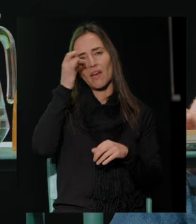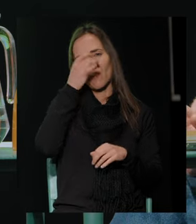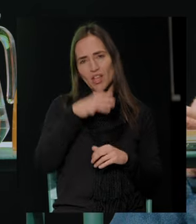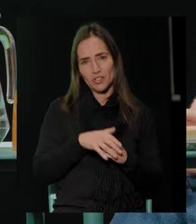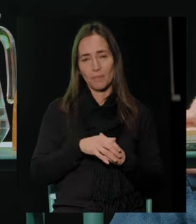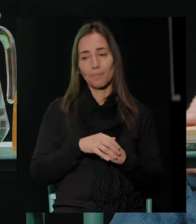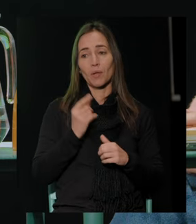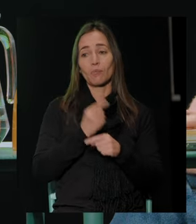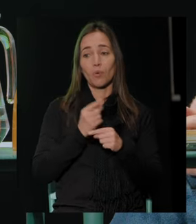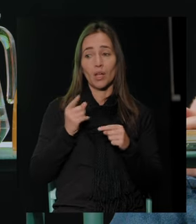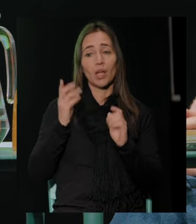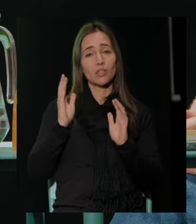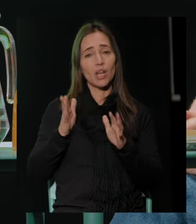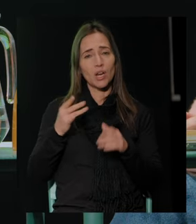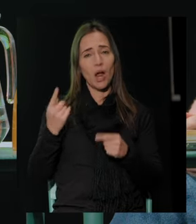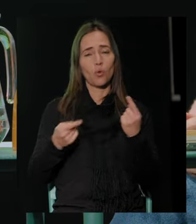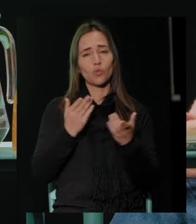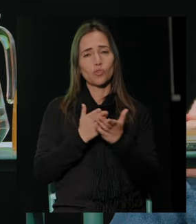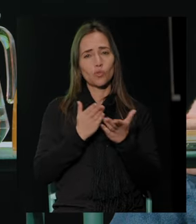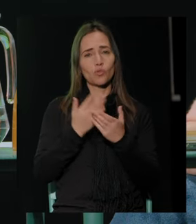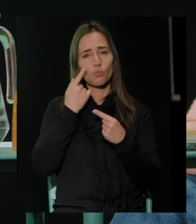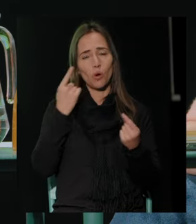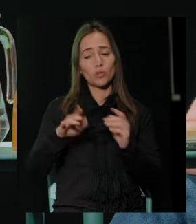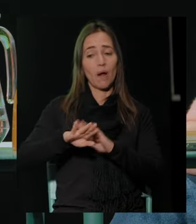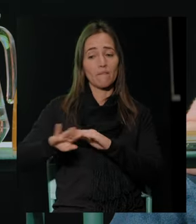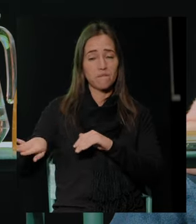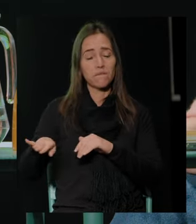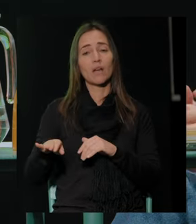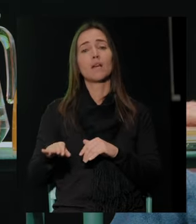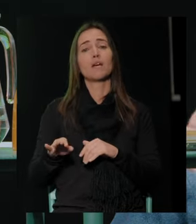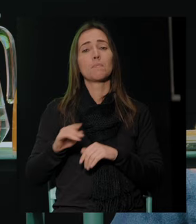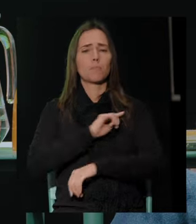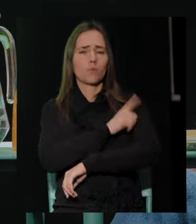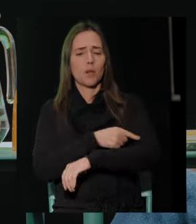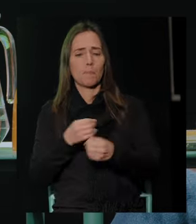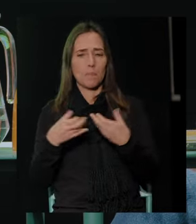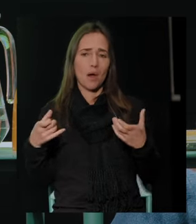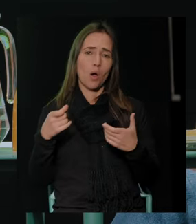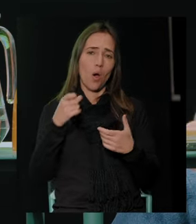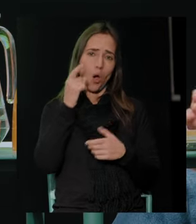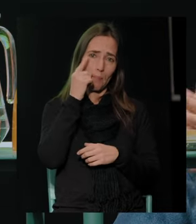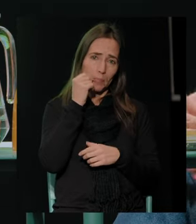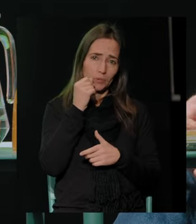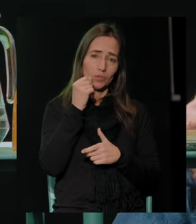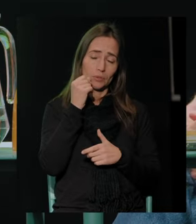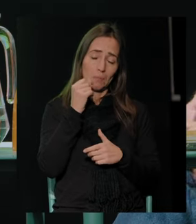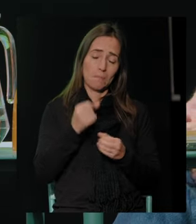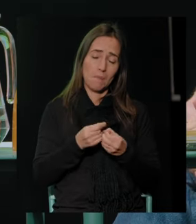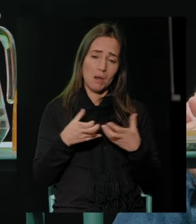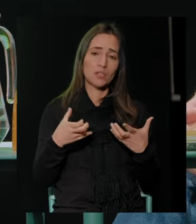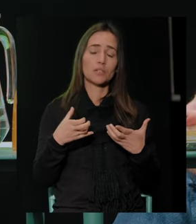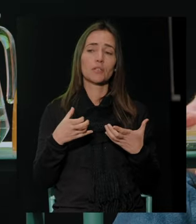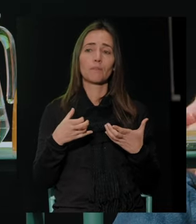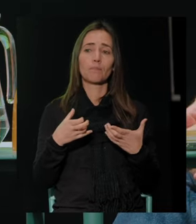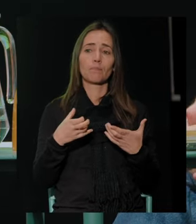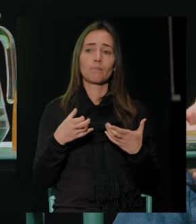seja, há já alguns estudos que mostram que a extrema-direita tem muito mais preponderância nos homens, portanto no género masculino,